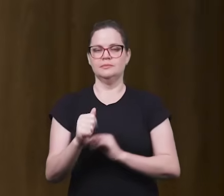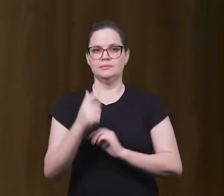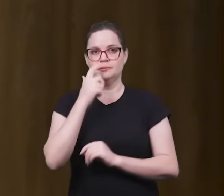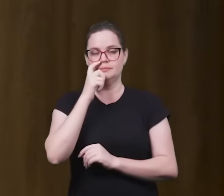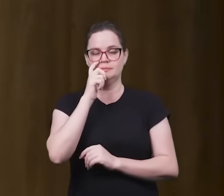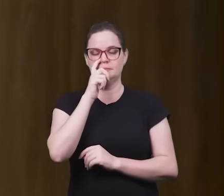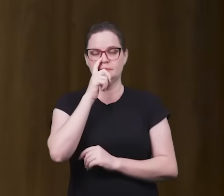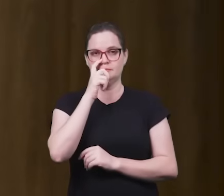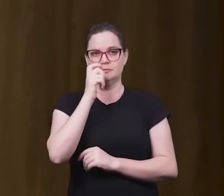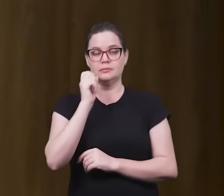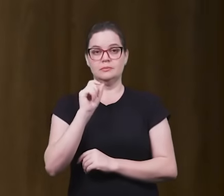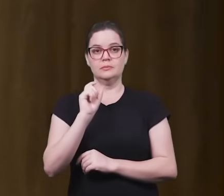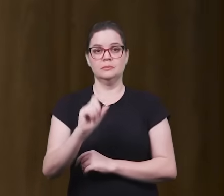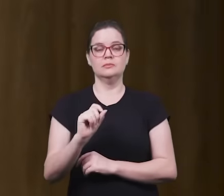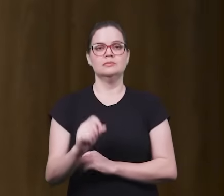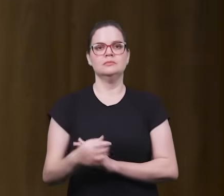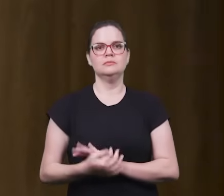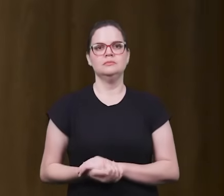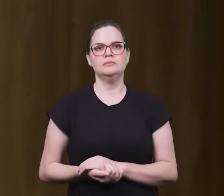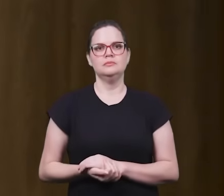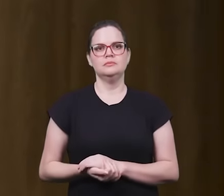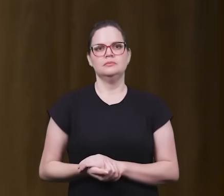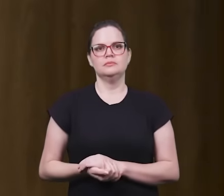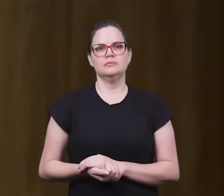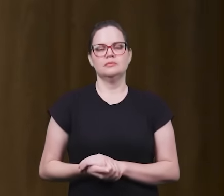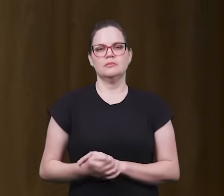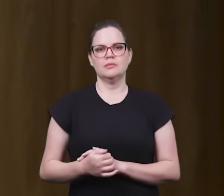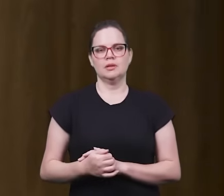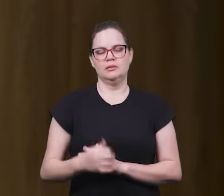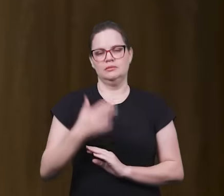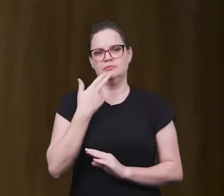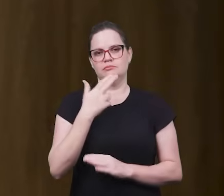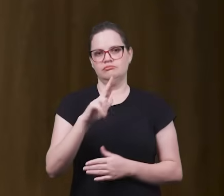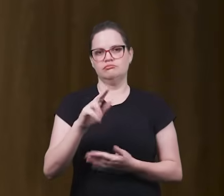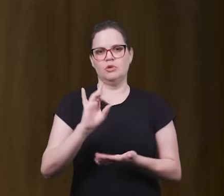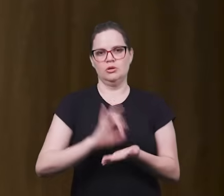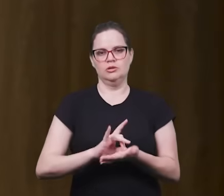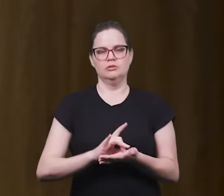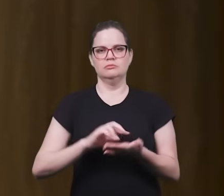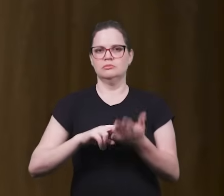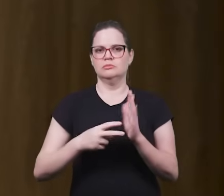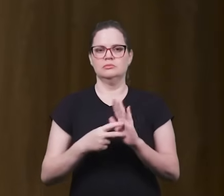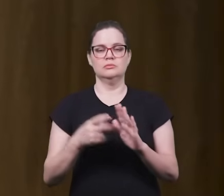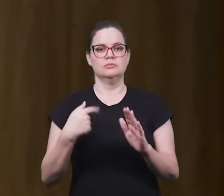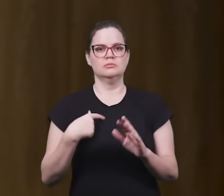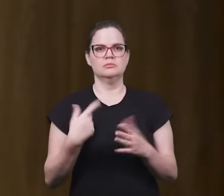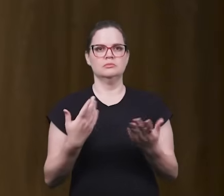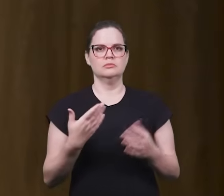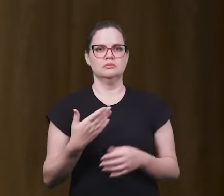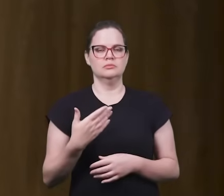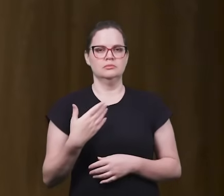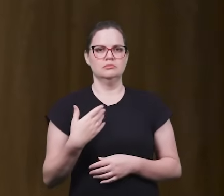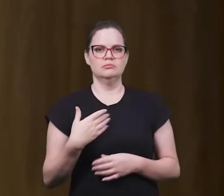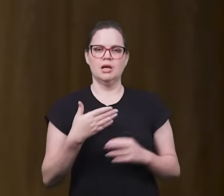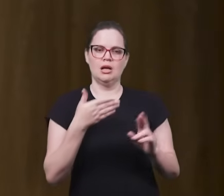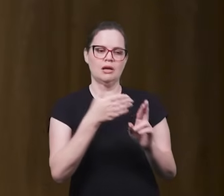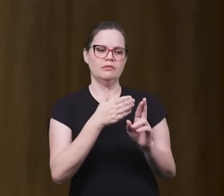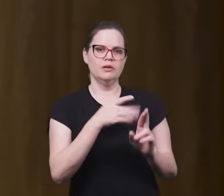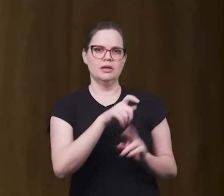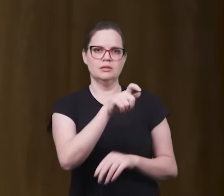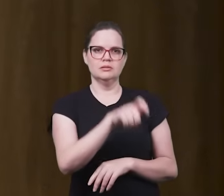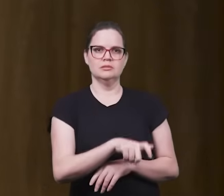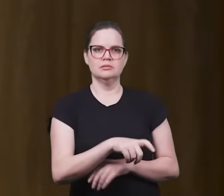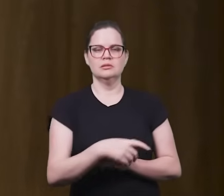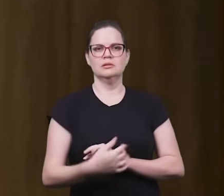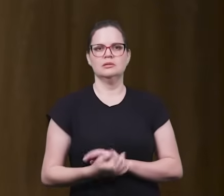aqui era usada na forma original para se referir aos atores